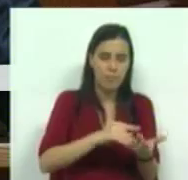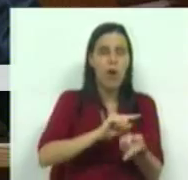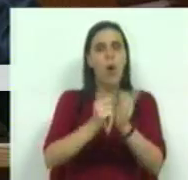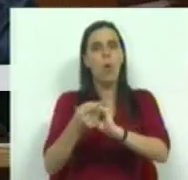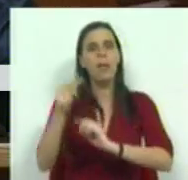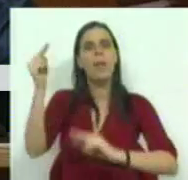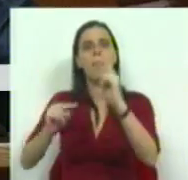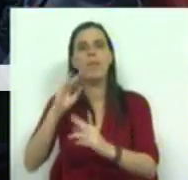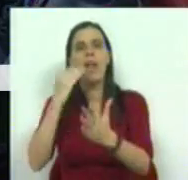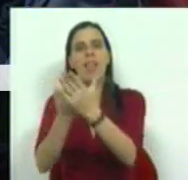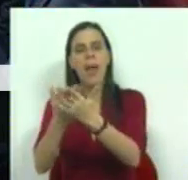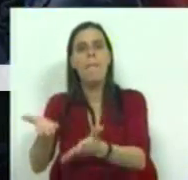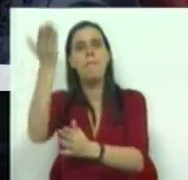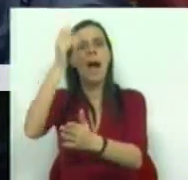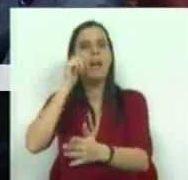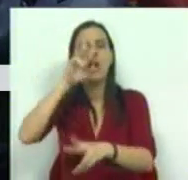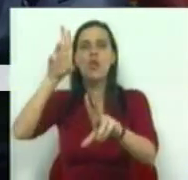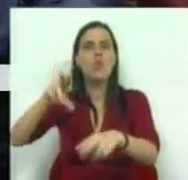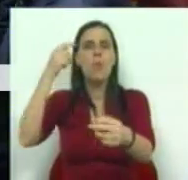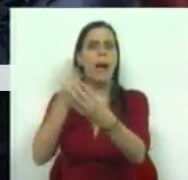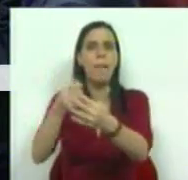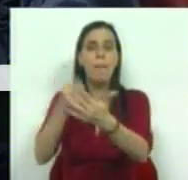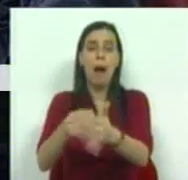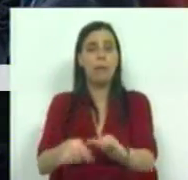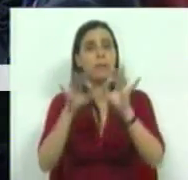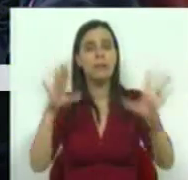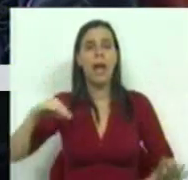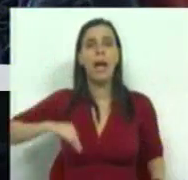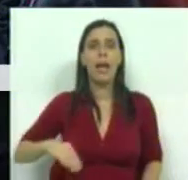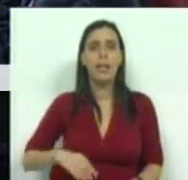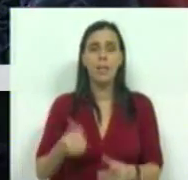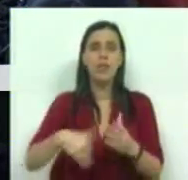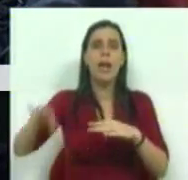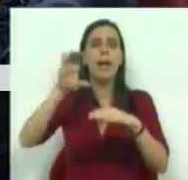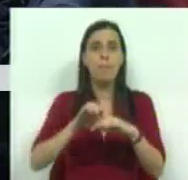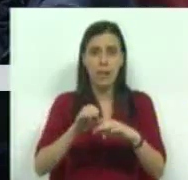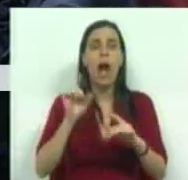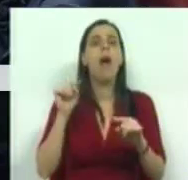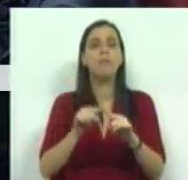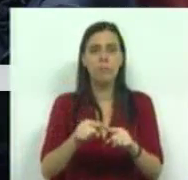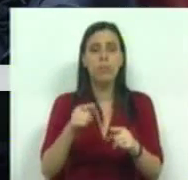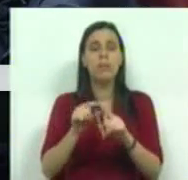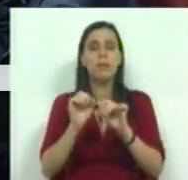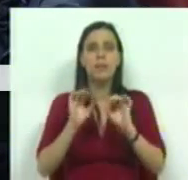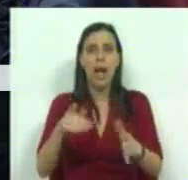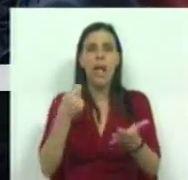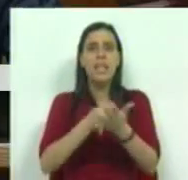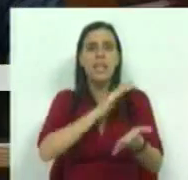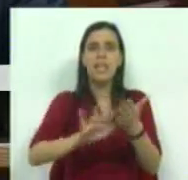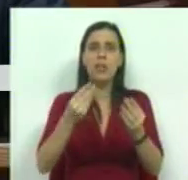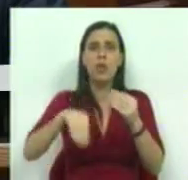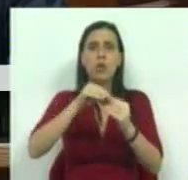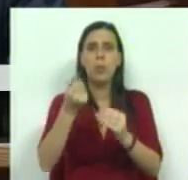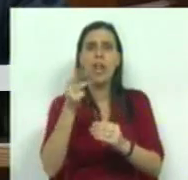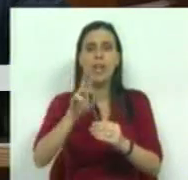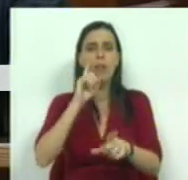beneficiar fiscalmente quem nunca pagou o que devia, como é o caso dos rendimentos de capital que foram isentos da sobretaxa, que